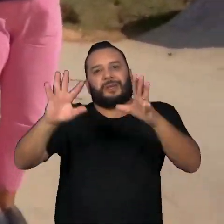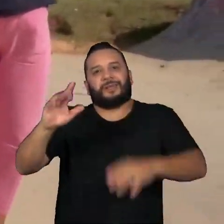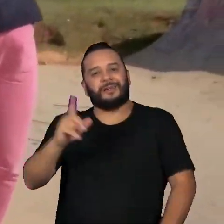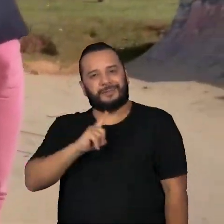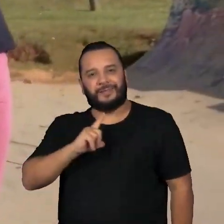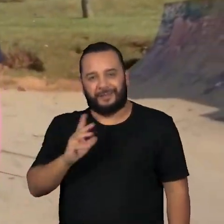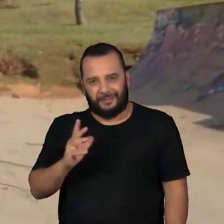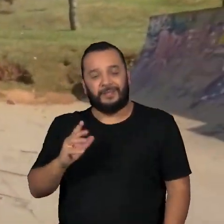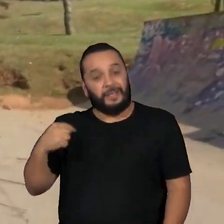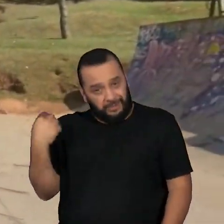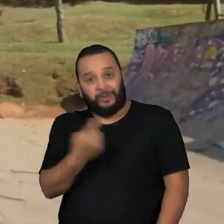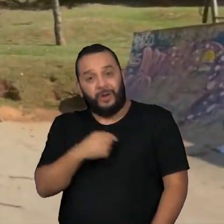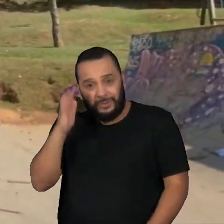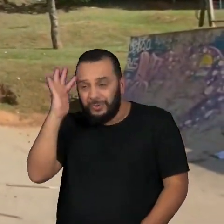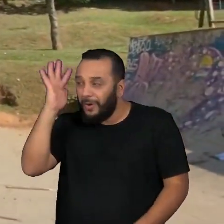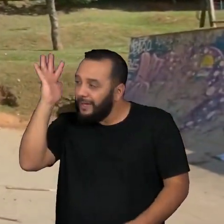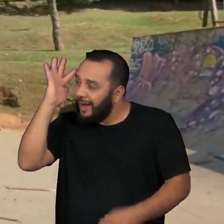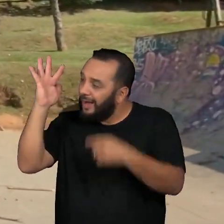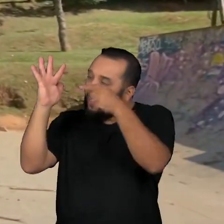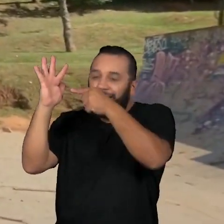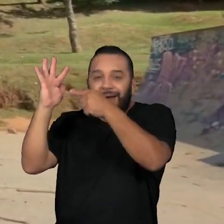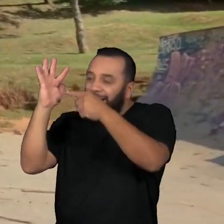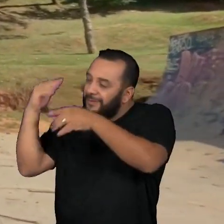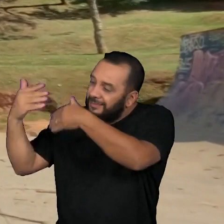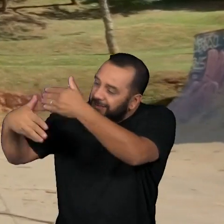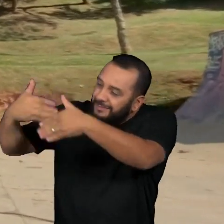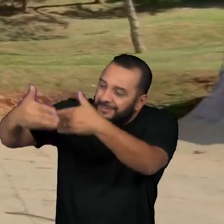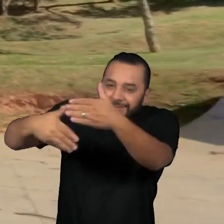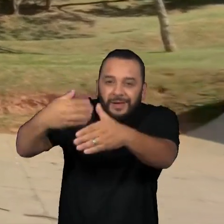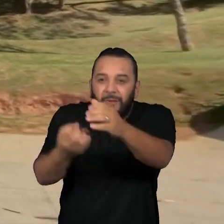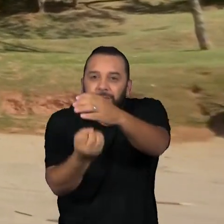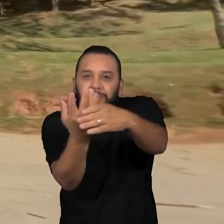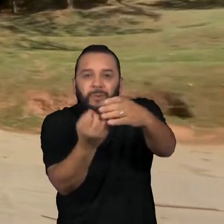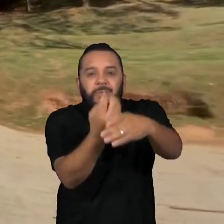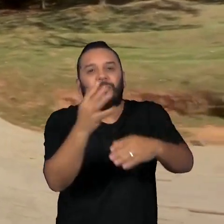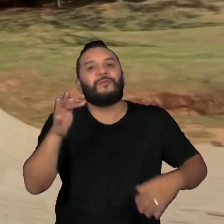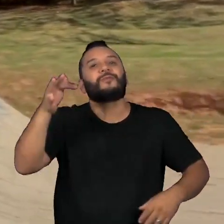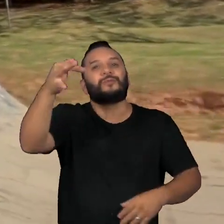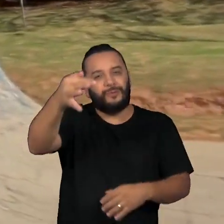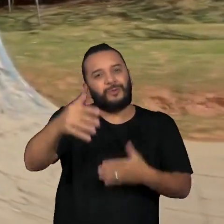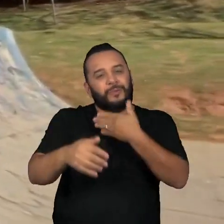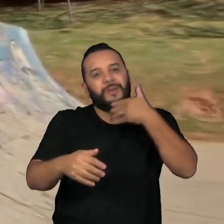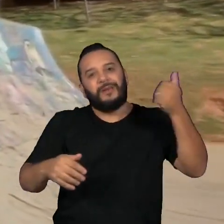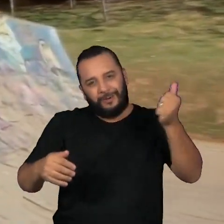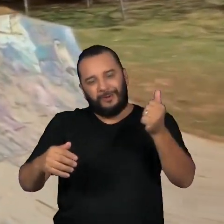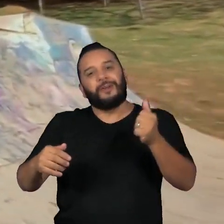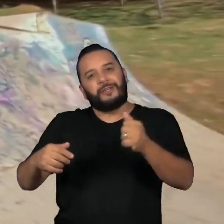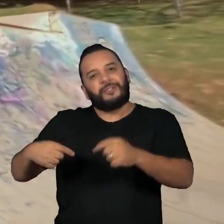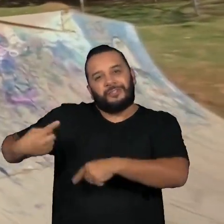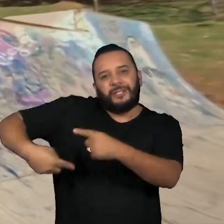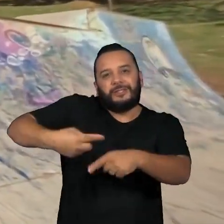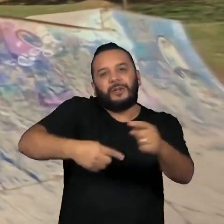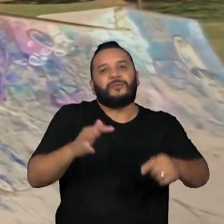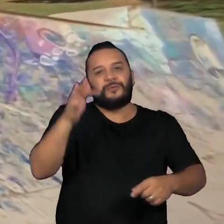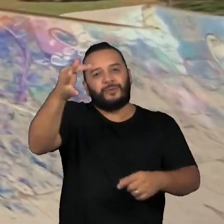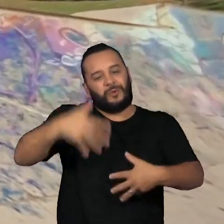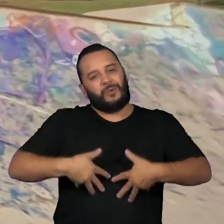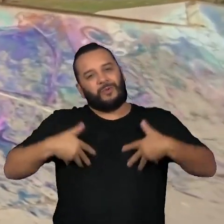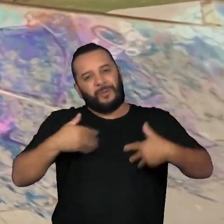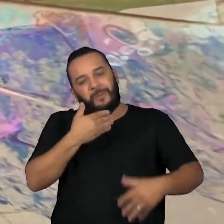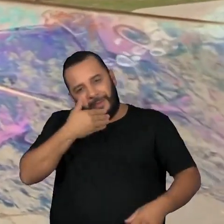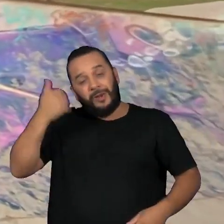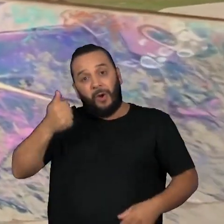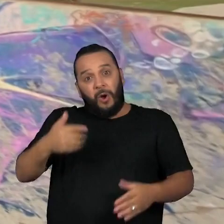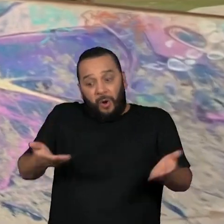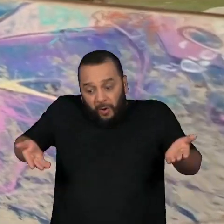próximas gerações venham a viver coisas melhores para todo mundo e a gente no futuro se orgulhe disso, de que a gente